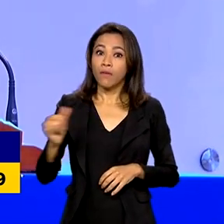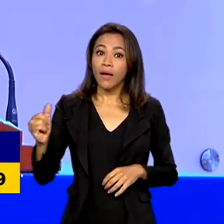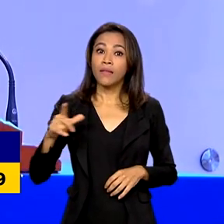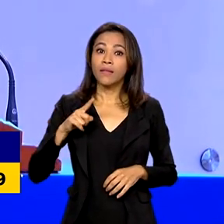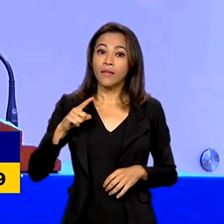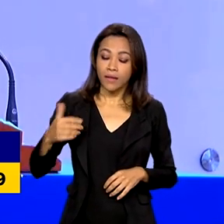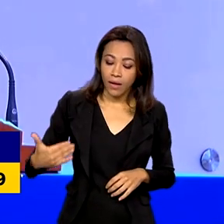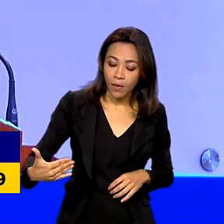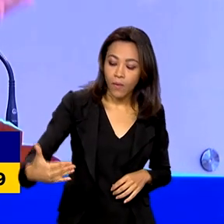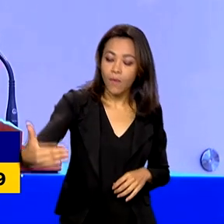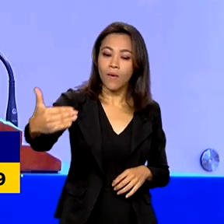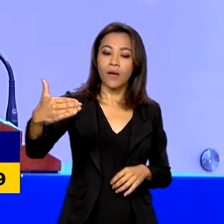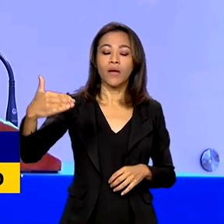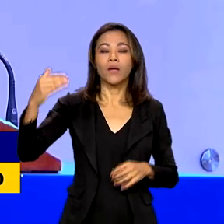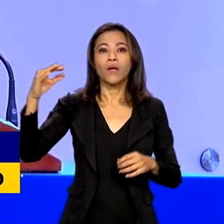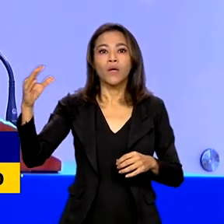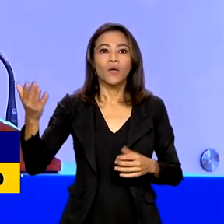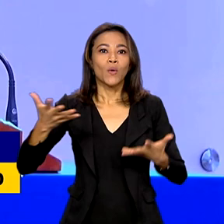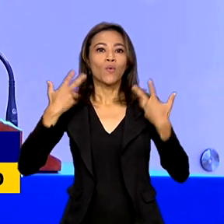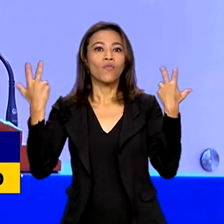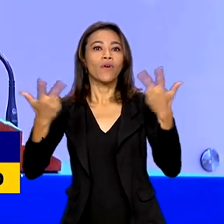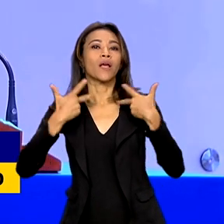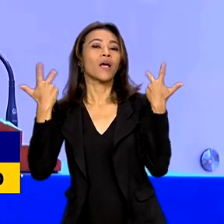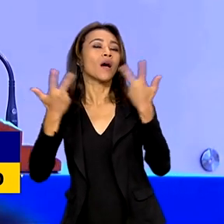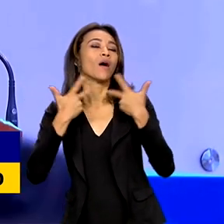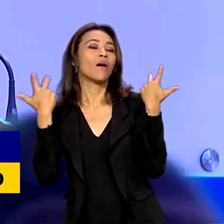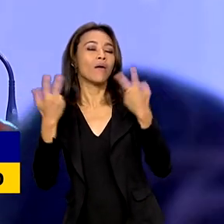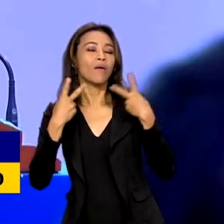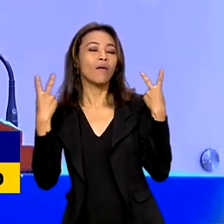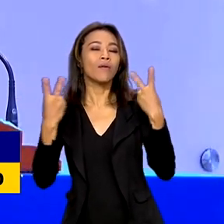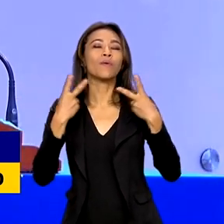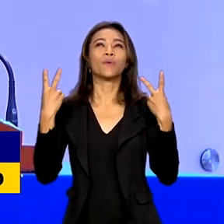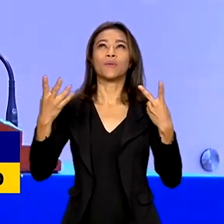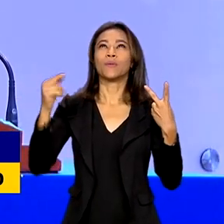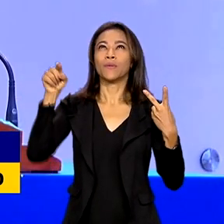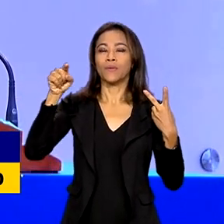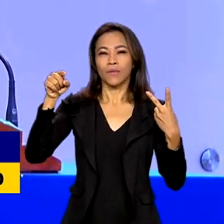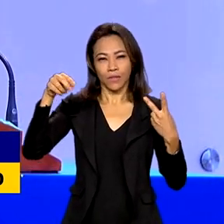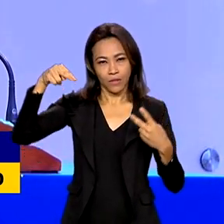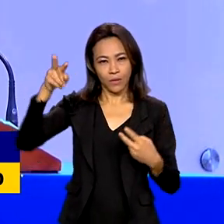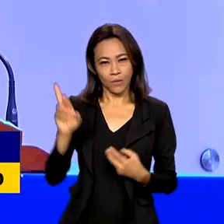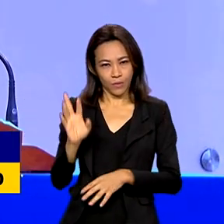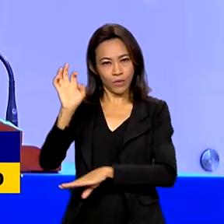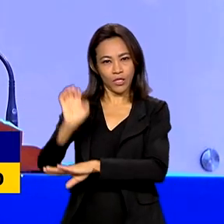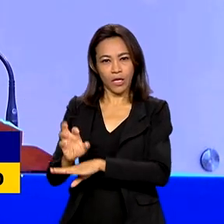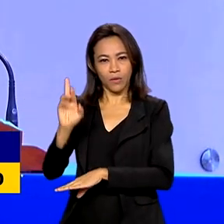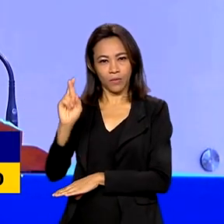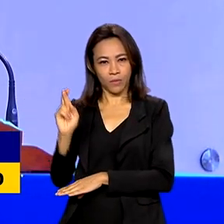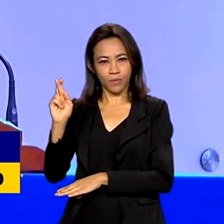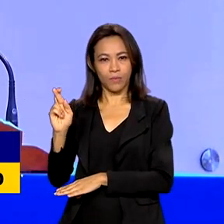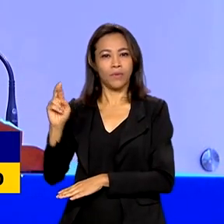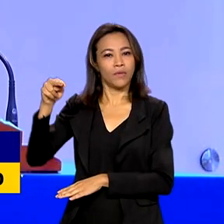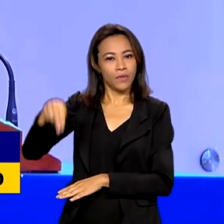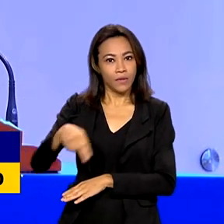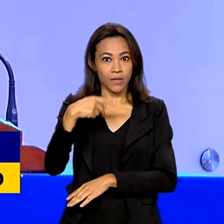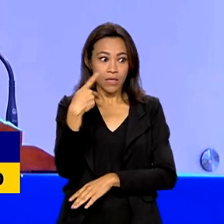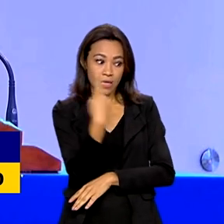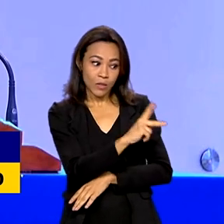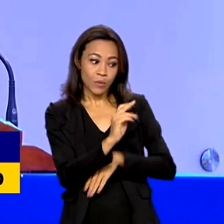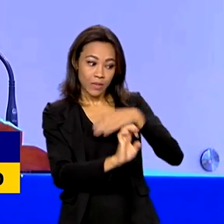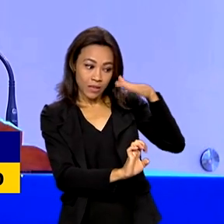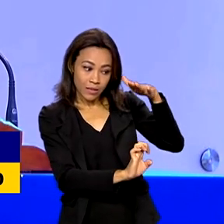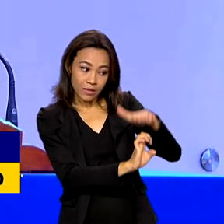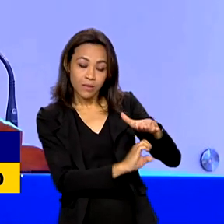próximo verão, que vai ser um verão super especial no Rio Grande do Norte. A proximidade, a experiência da Zurich nos dá uma tranquilidade, então